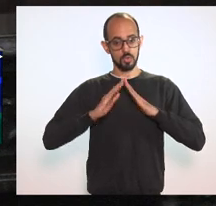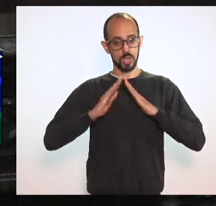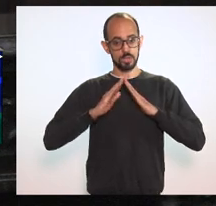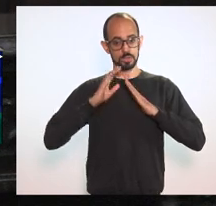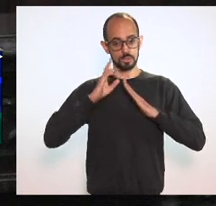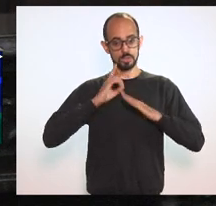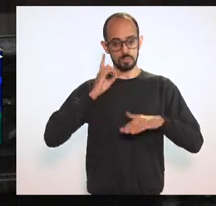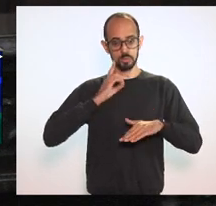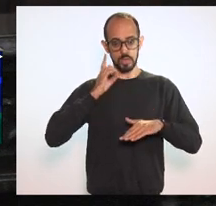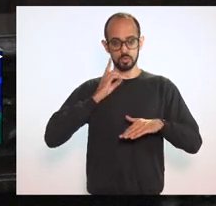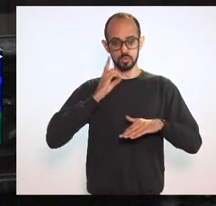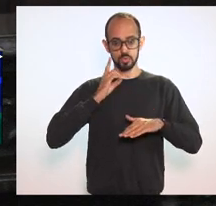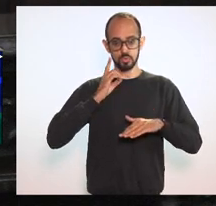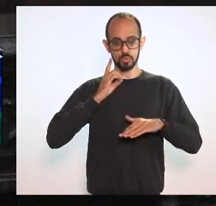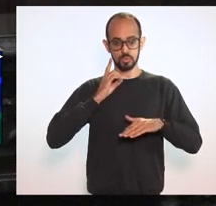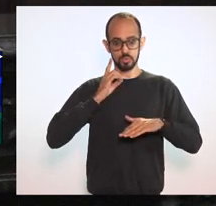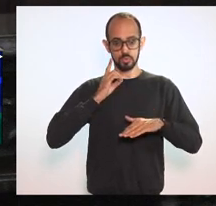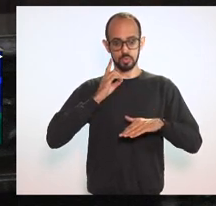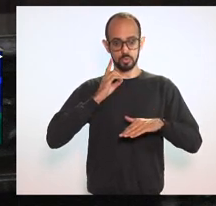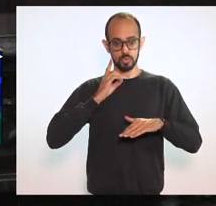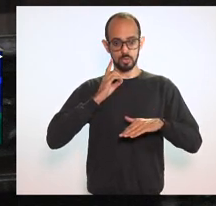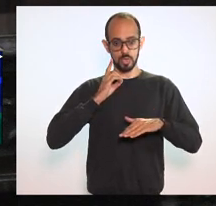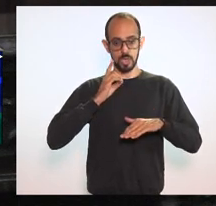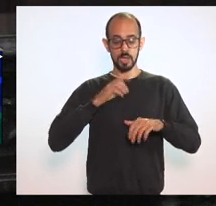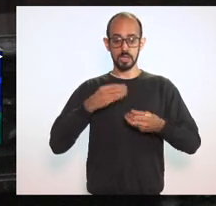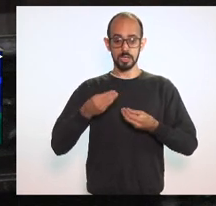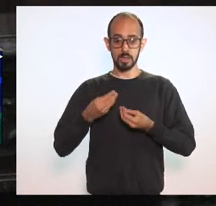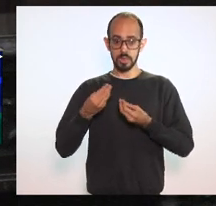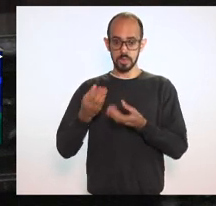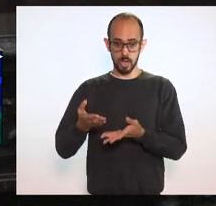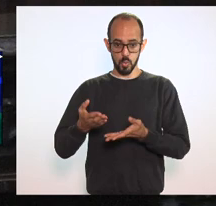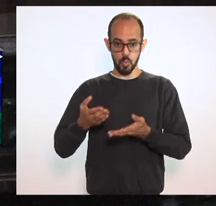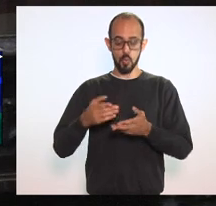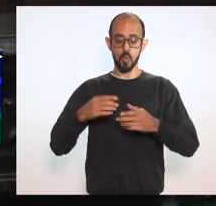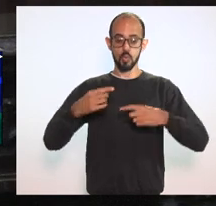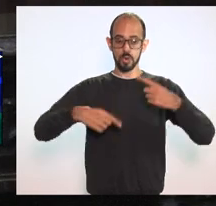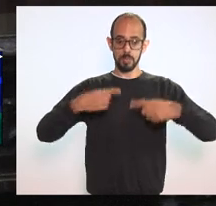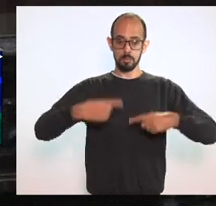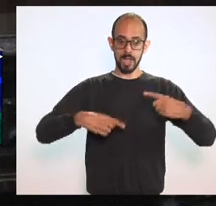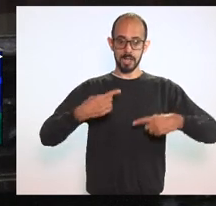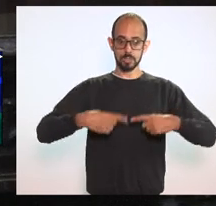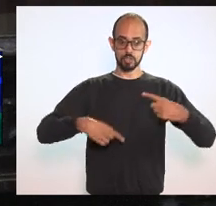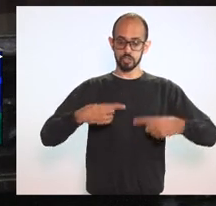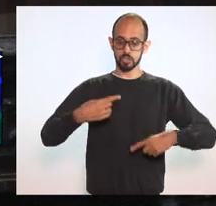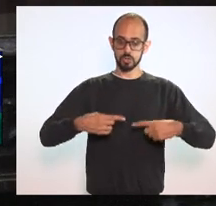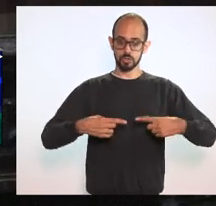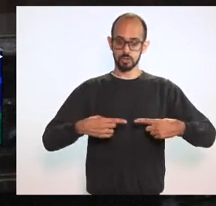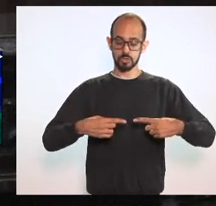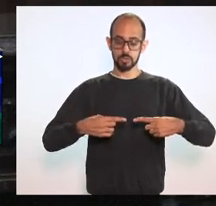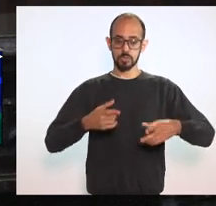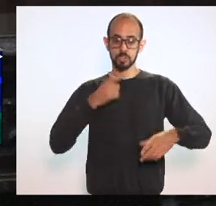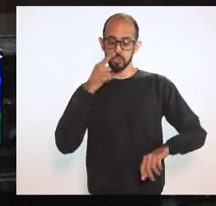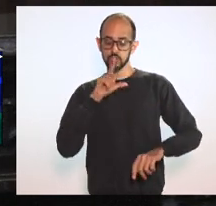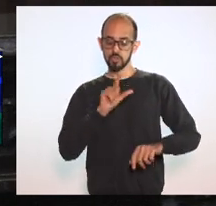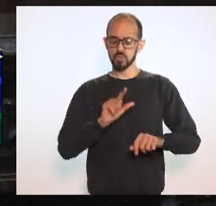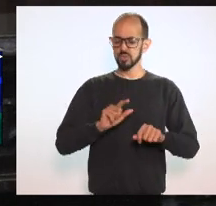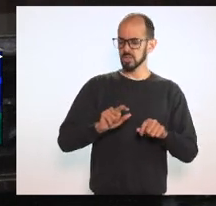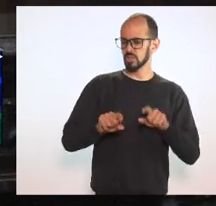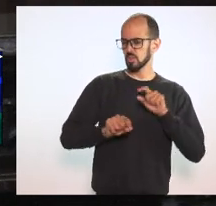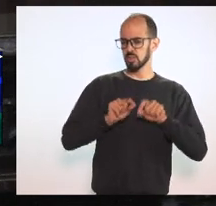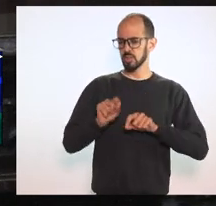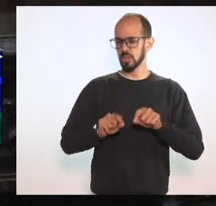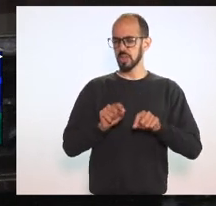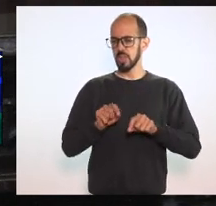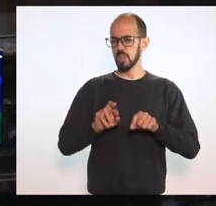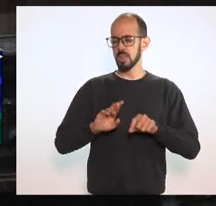esta casa o debate político Deputado que no próprio o governador envia para esta casa uma mensagem não